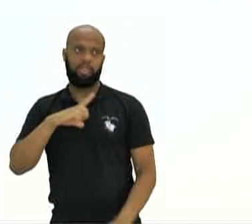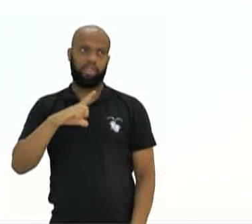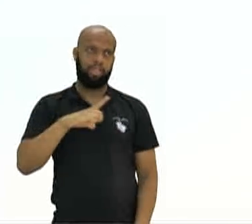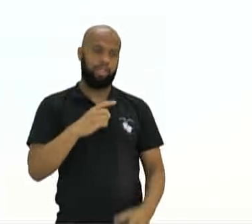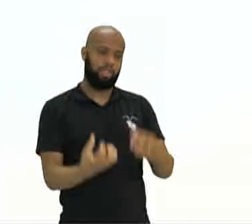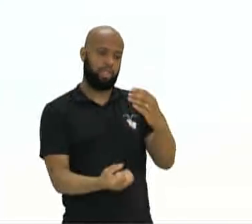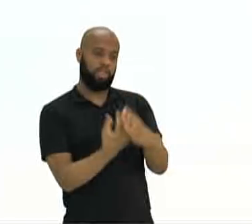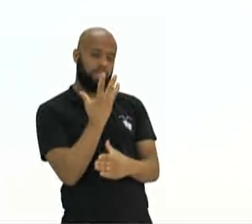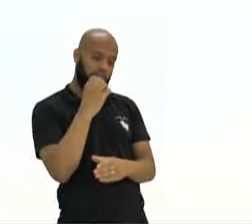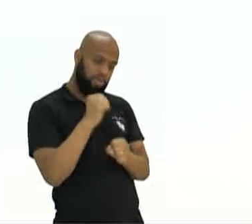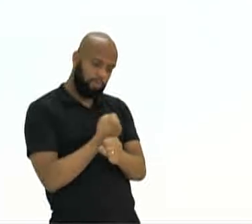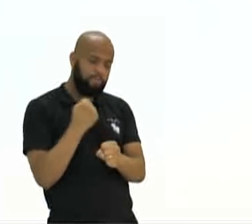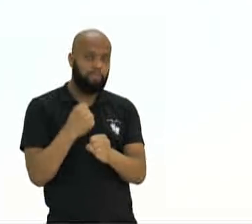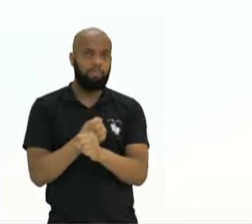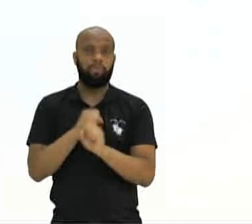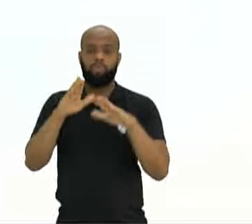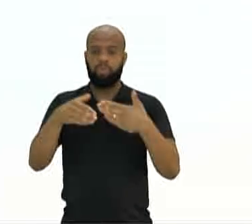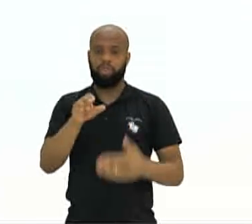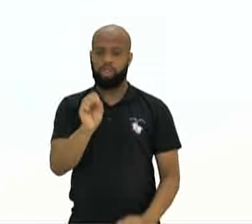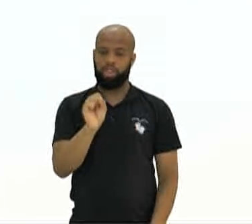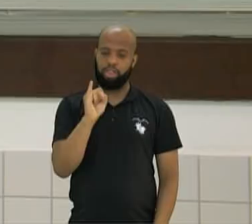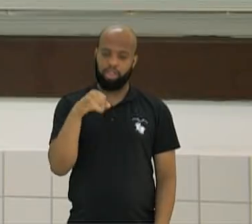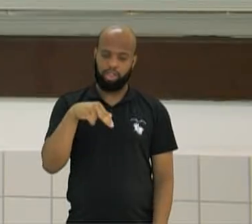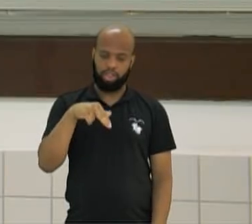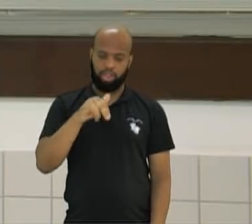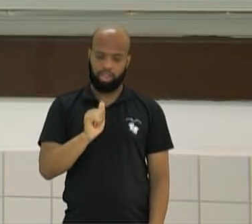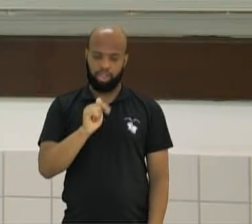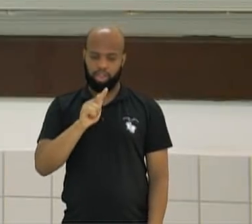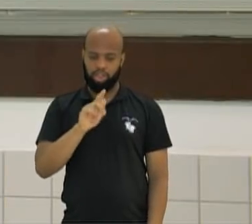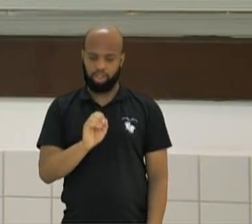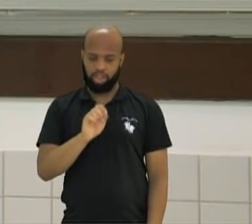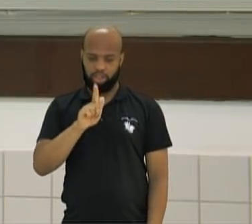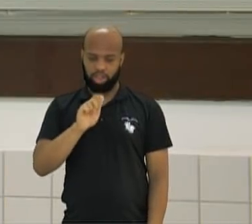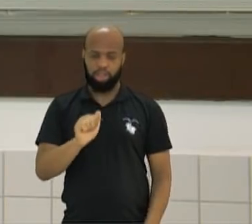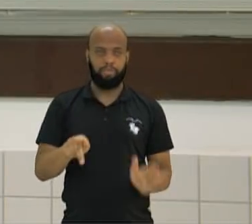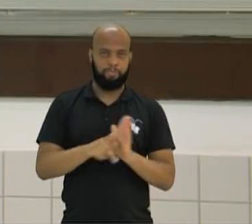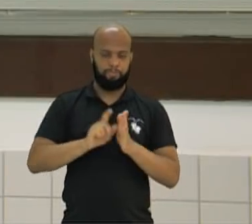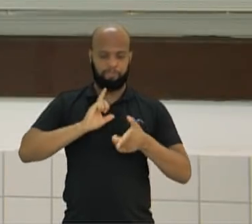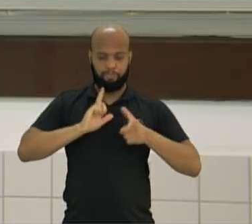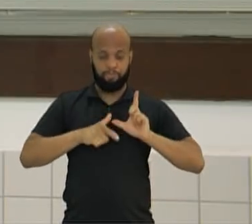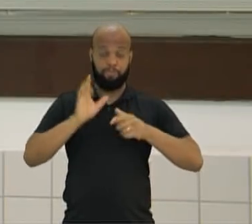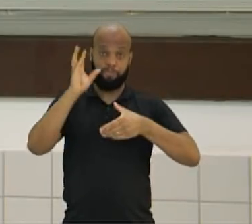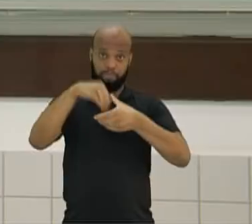é construído, né, a sinagoga Kahal Zur de Israel.